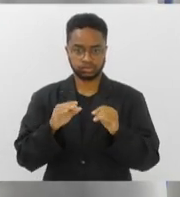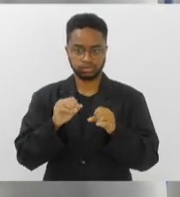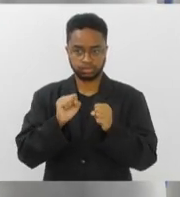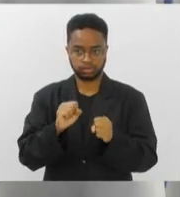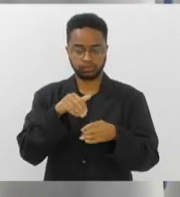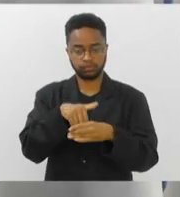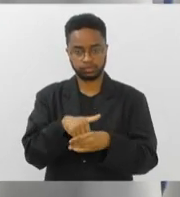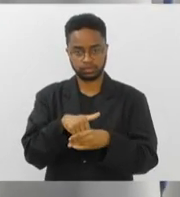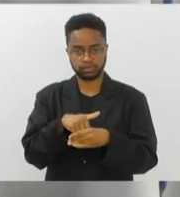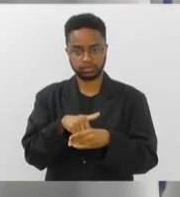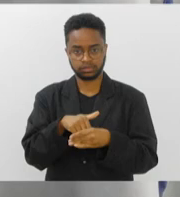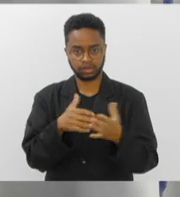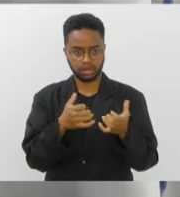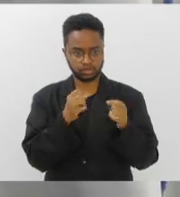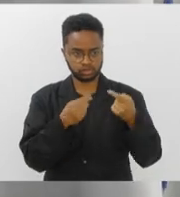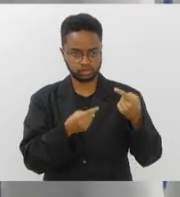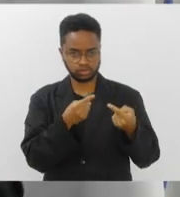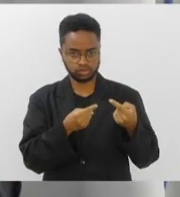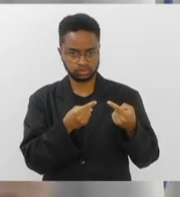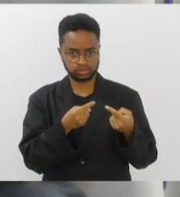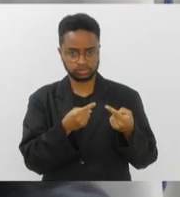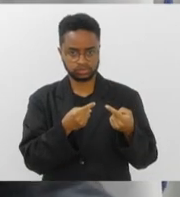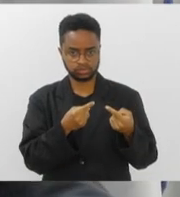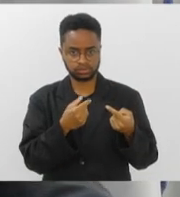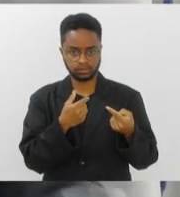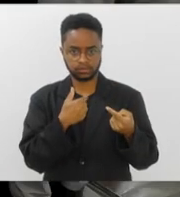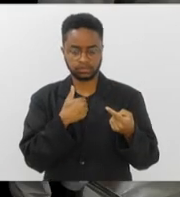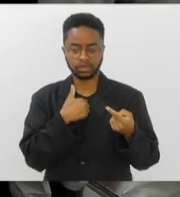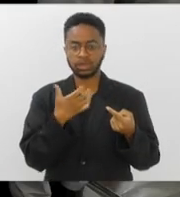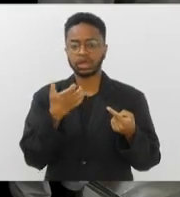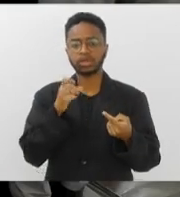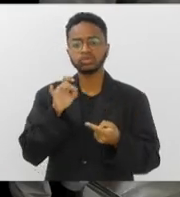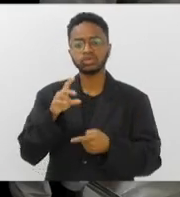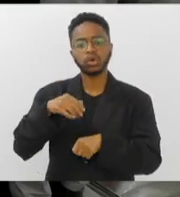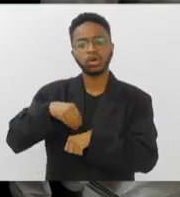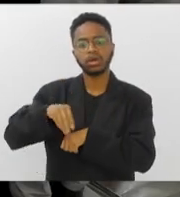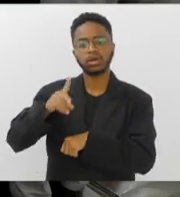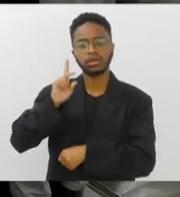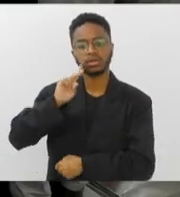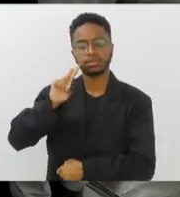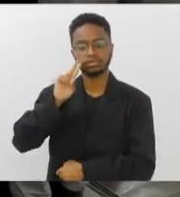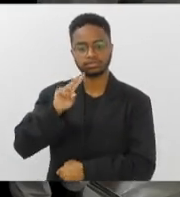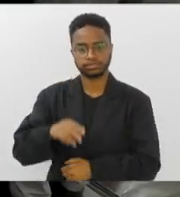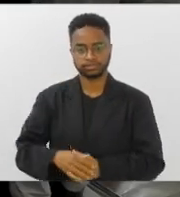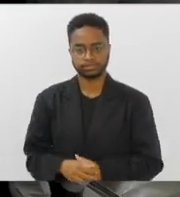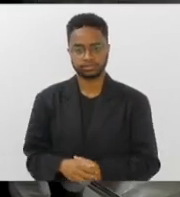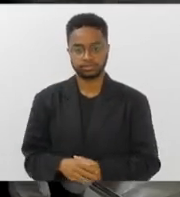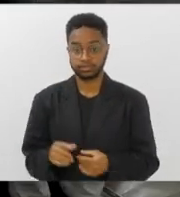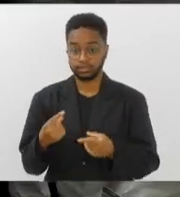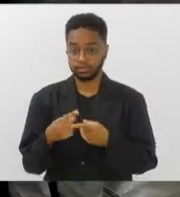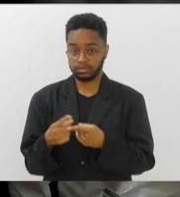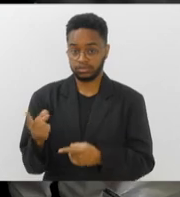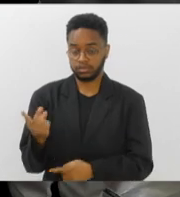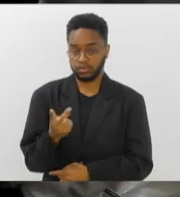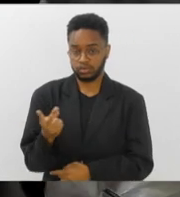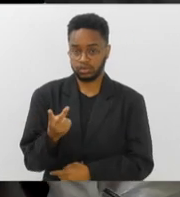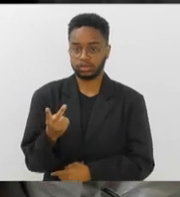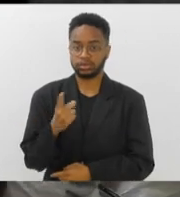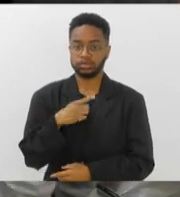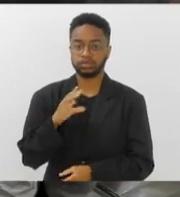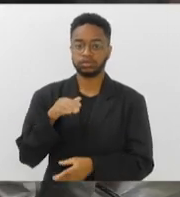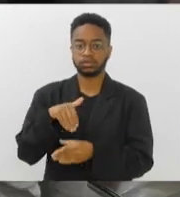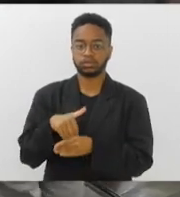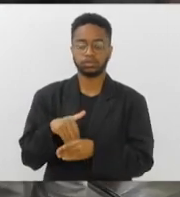votação. Quer discutir, deputado Luiz Paulo? Não, eu só quero deputado dar um lembrete, né, presidente? Todos os dois receberam o voto